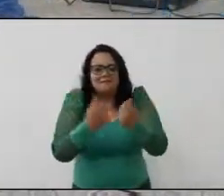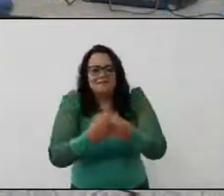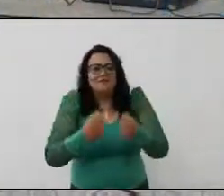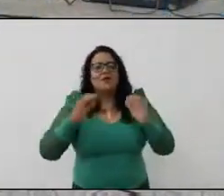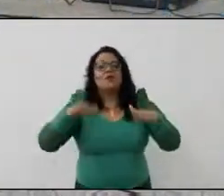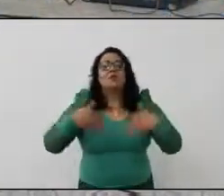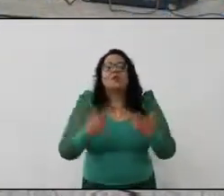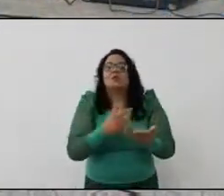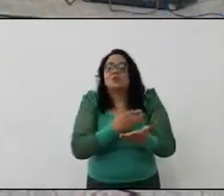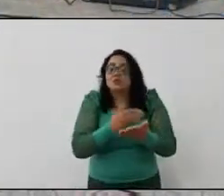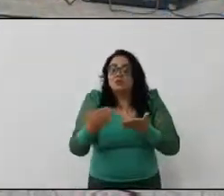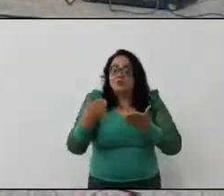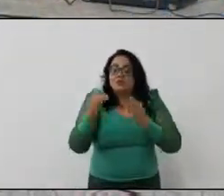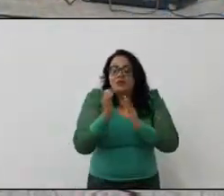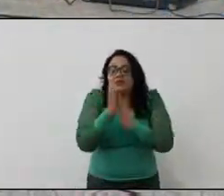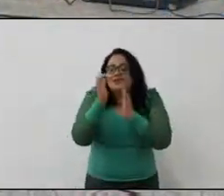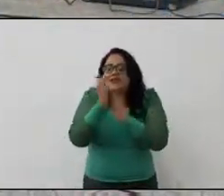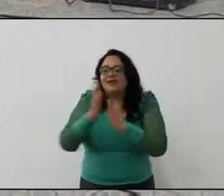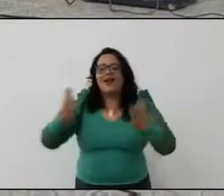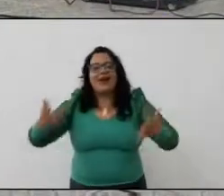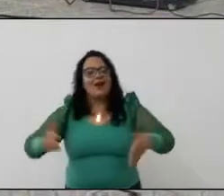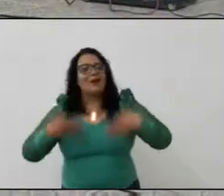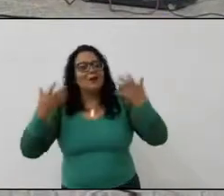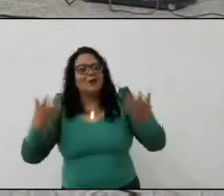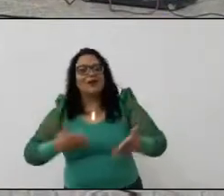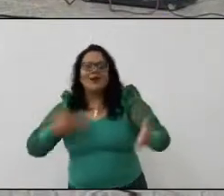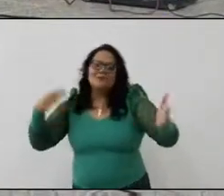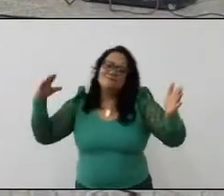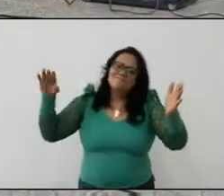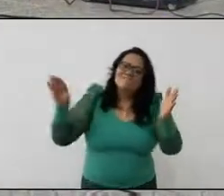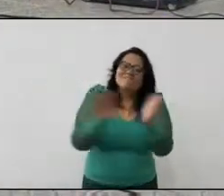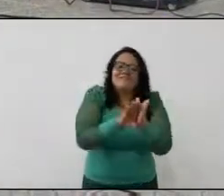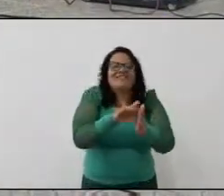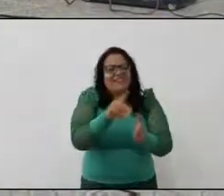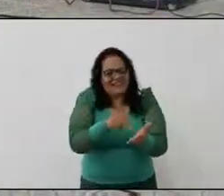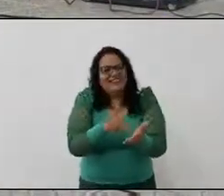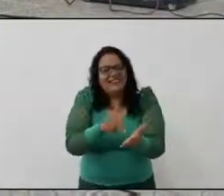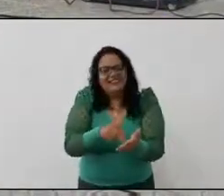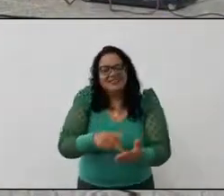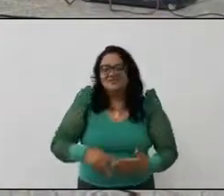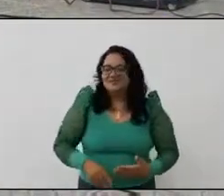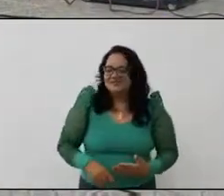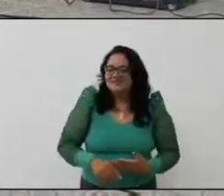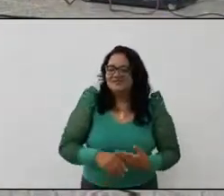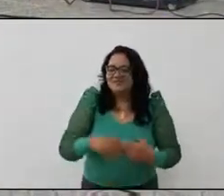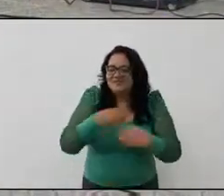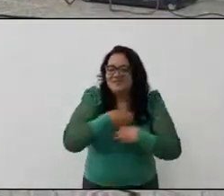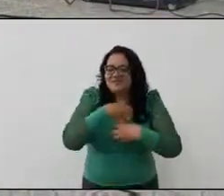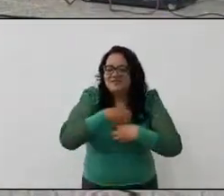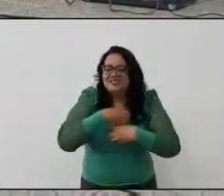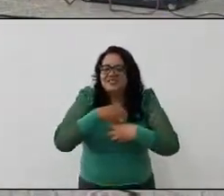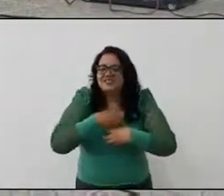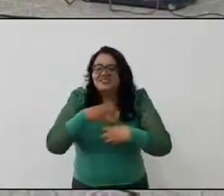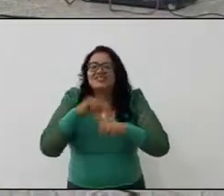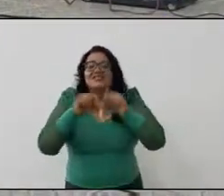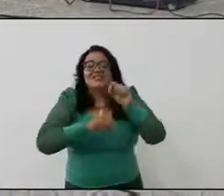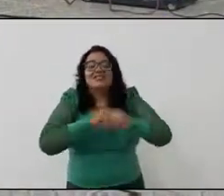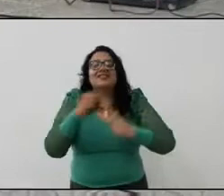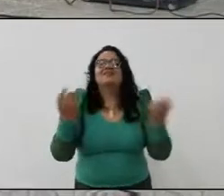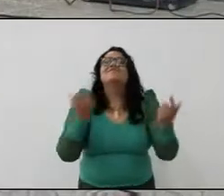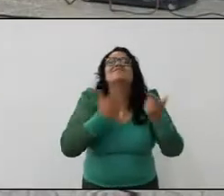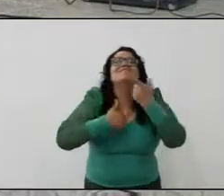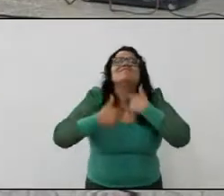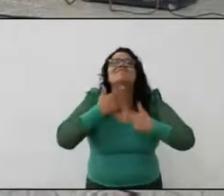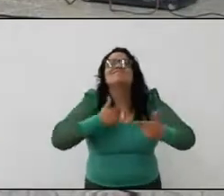Nós começamos a adorar a Deus, a alegria chega, não é verdade, irmãos? A gente sente assim um gozo